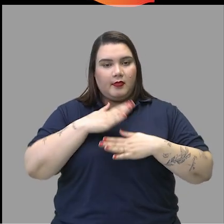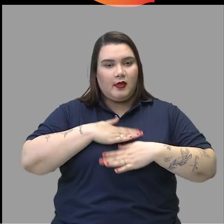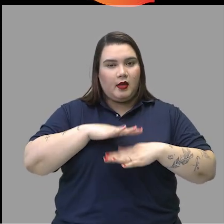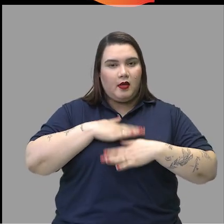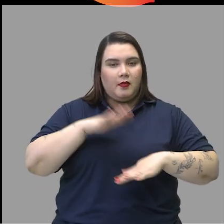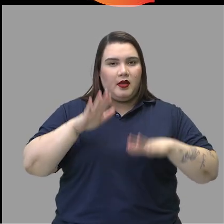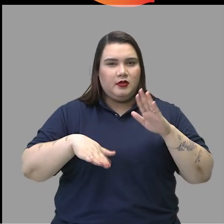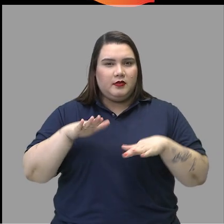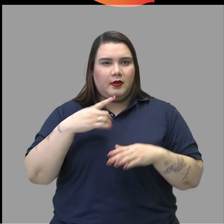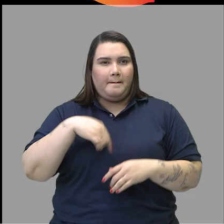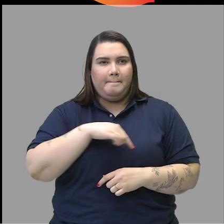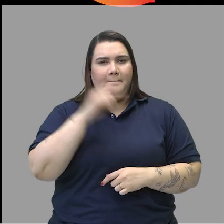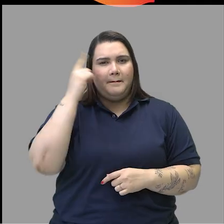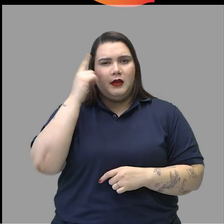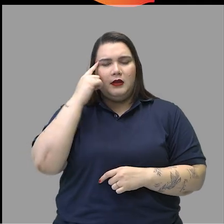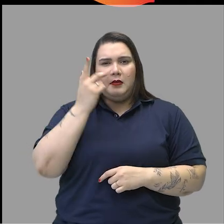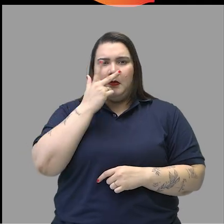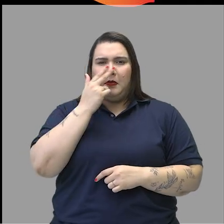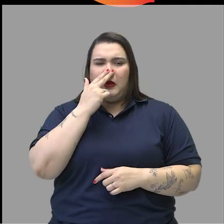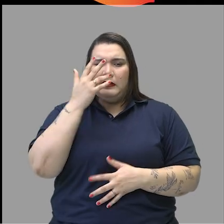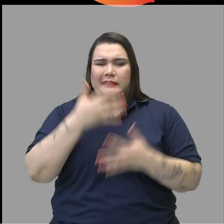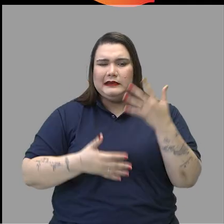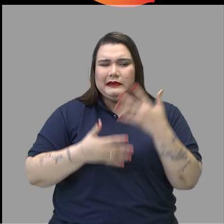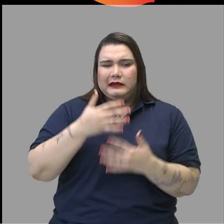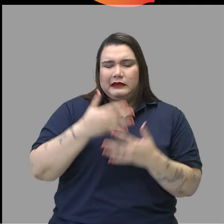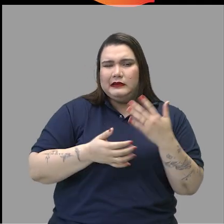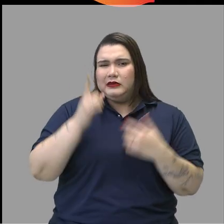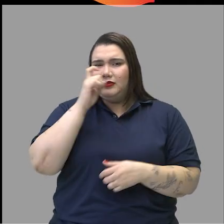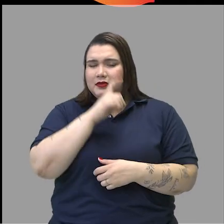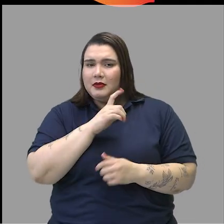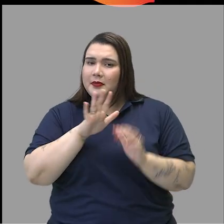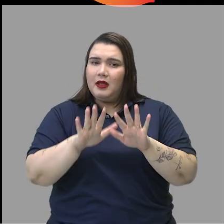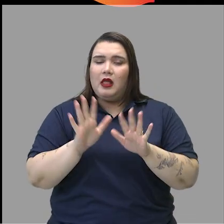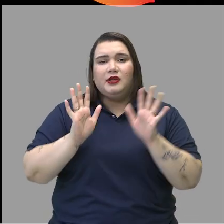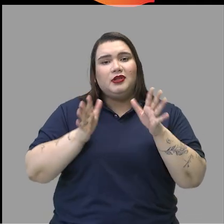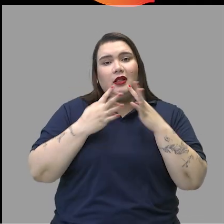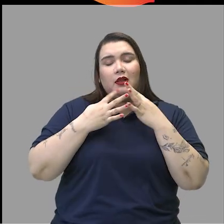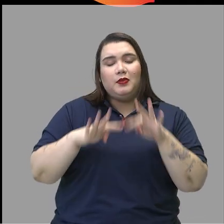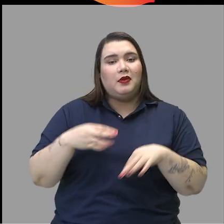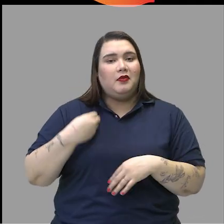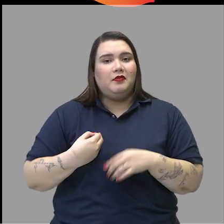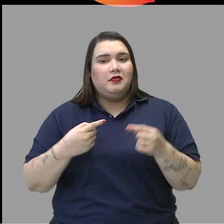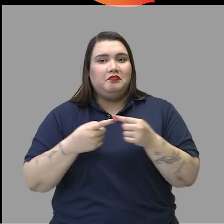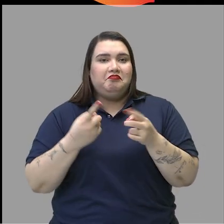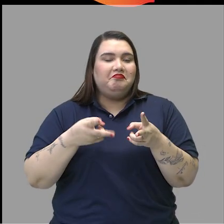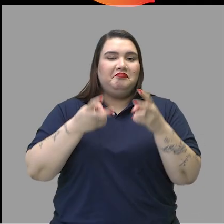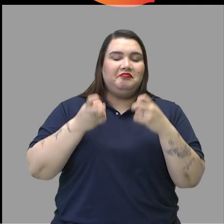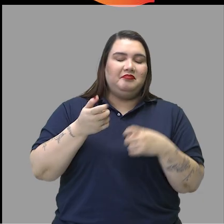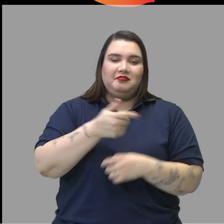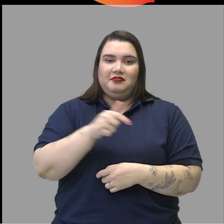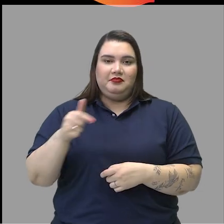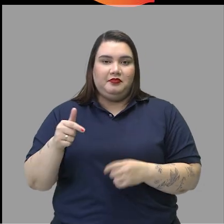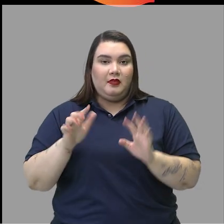Às vezes, a gente pensa que parece um pouco complicado, mas isso já está tão comum no nosso dia a dia que a gente nem percebe.